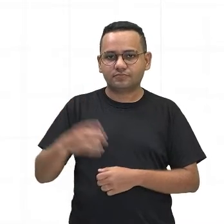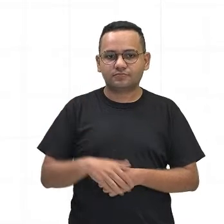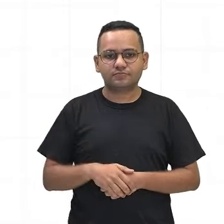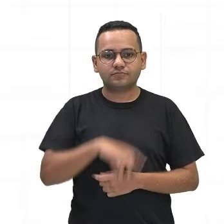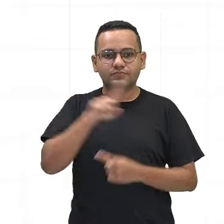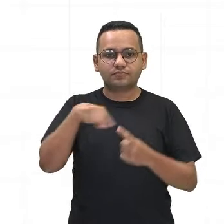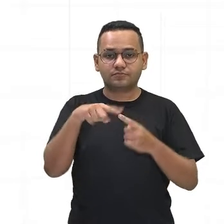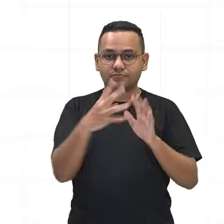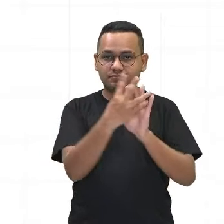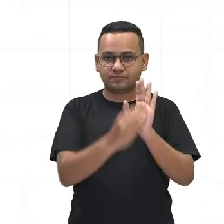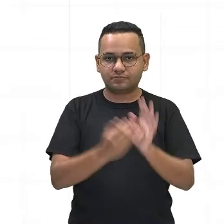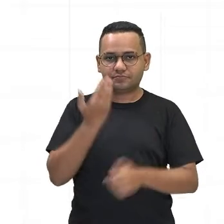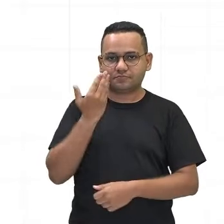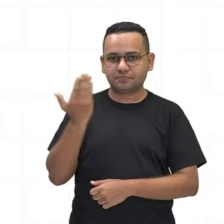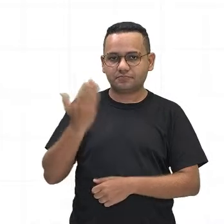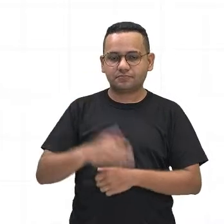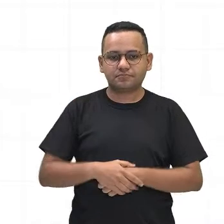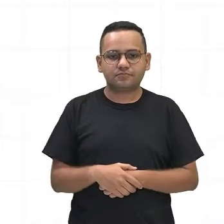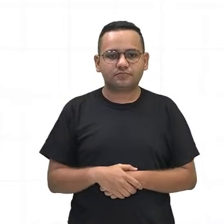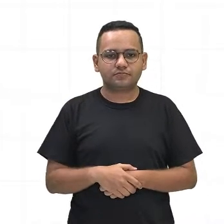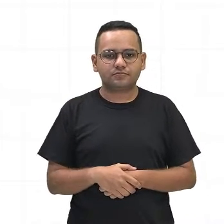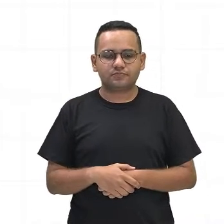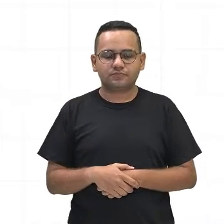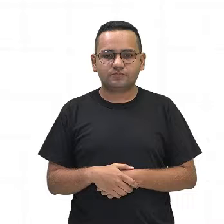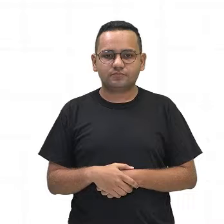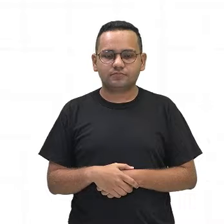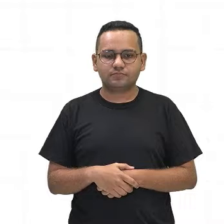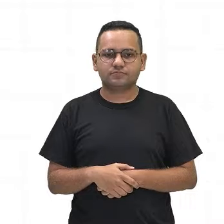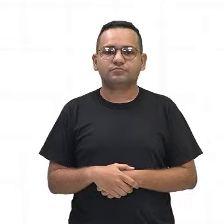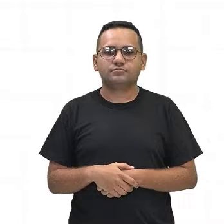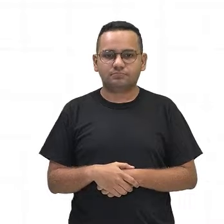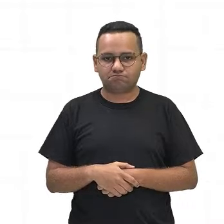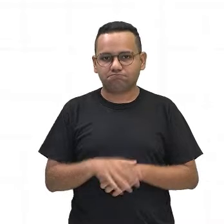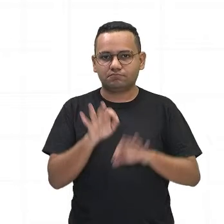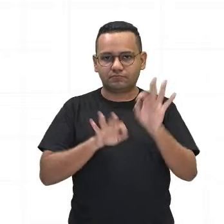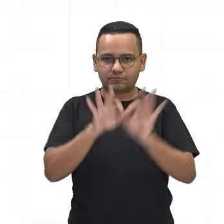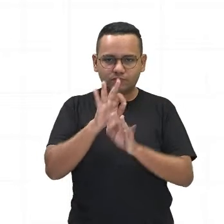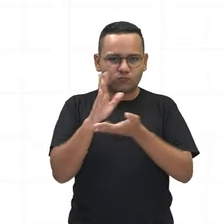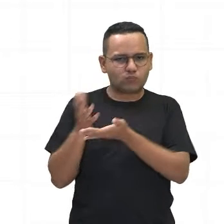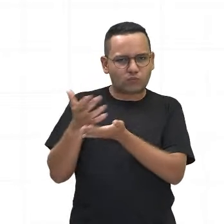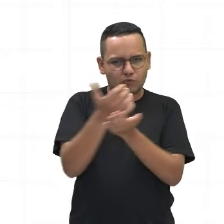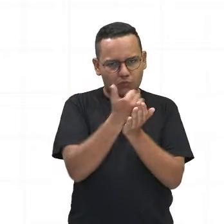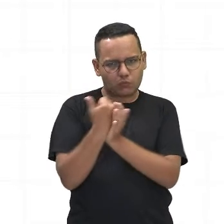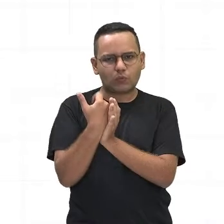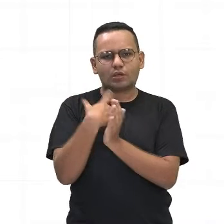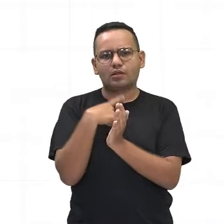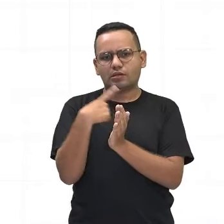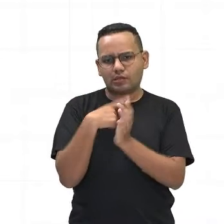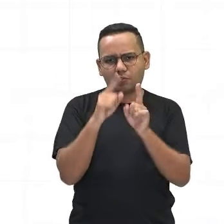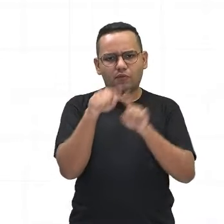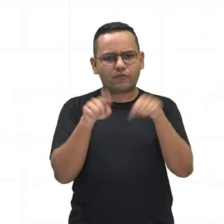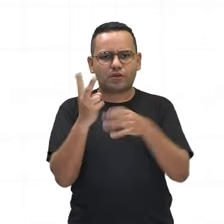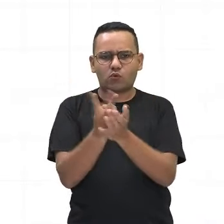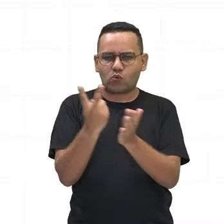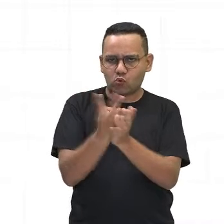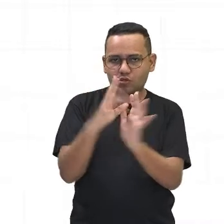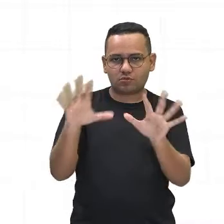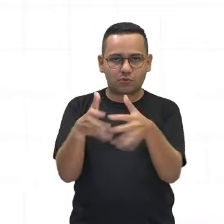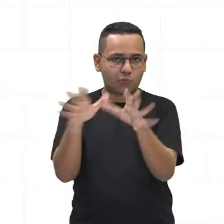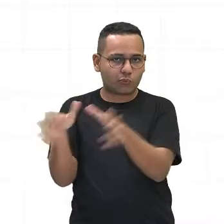nós temos como objeto de conhecimento organização dos dados de uma variável contínua em